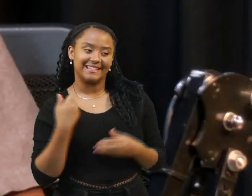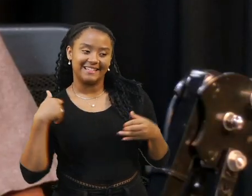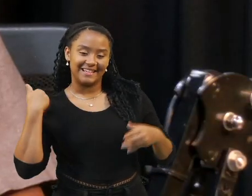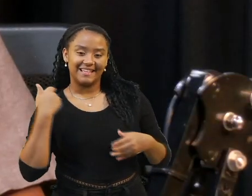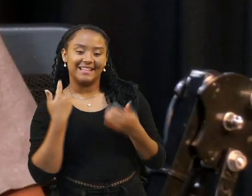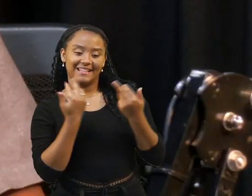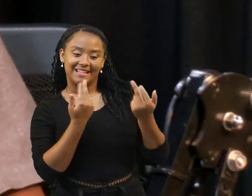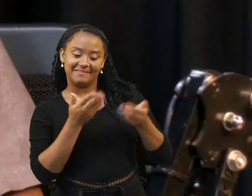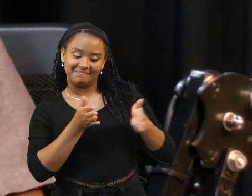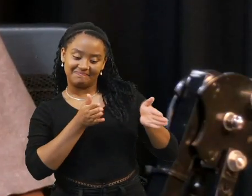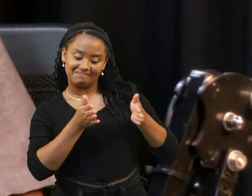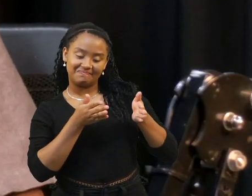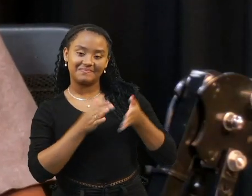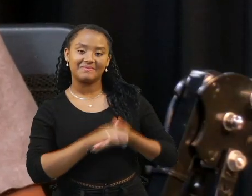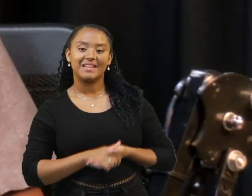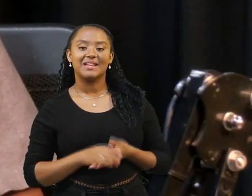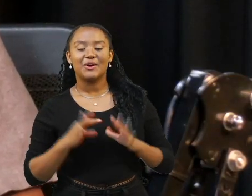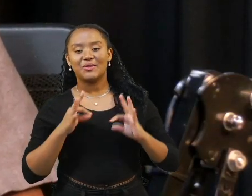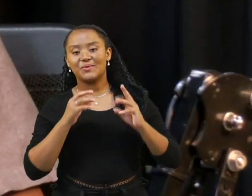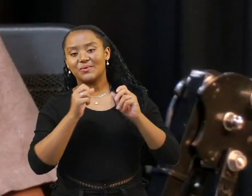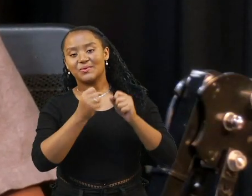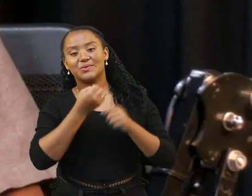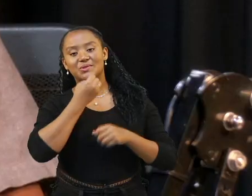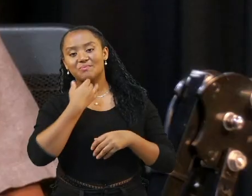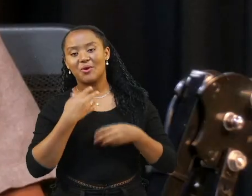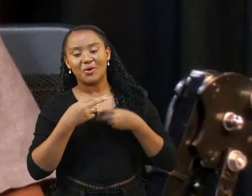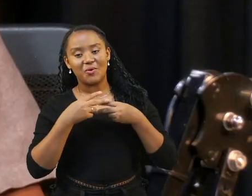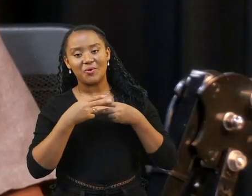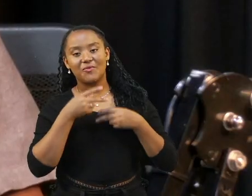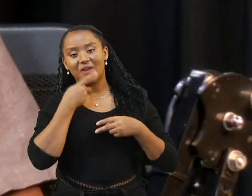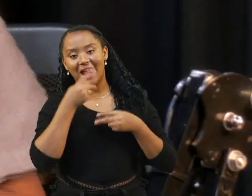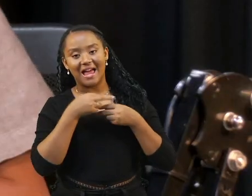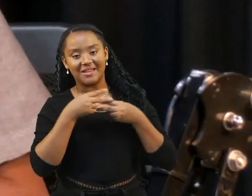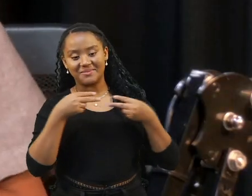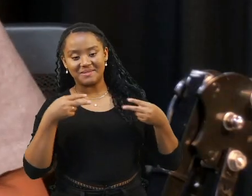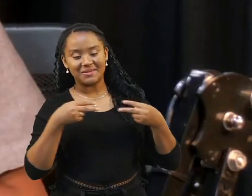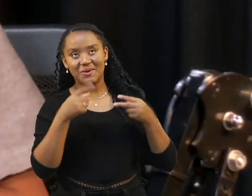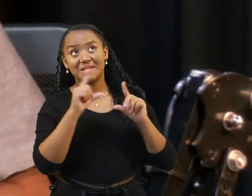Nós estamos, né? tudo de bom que eu falar deles é pouco.